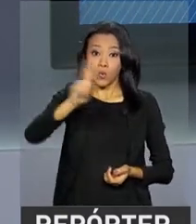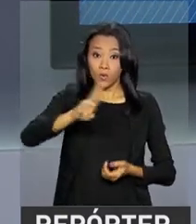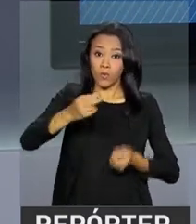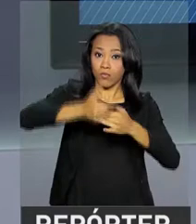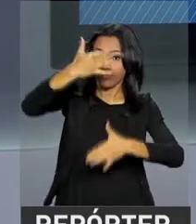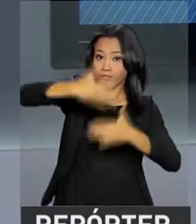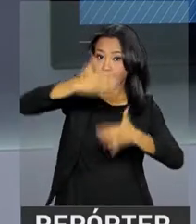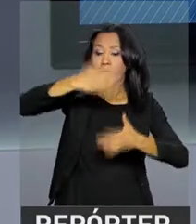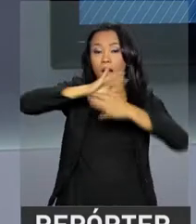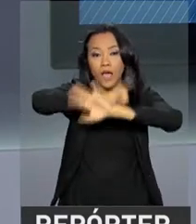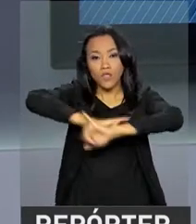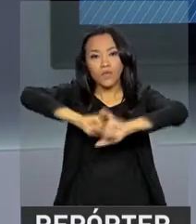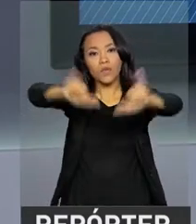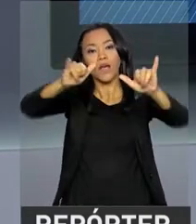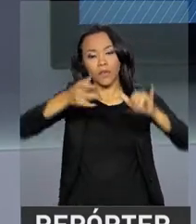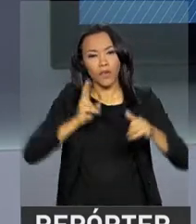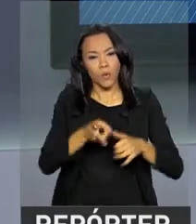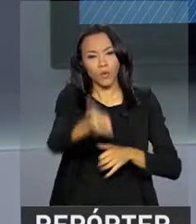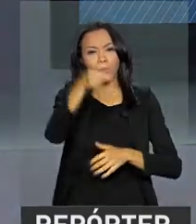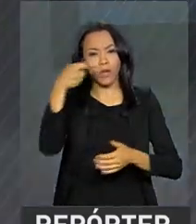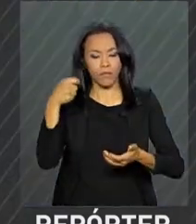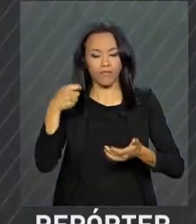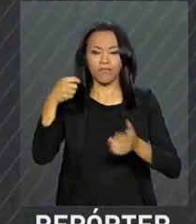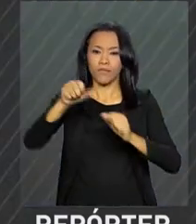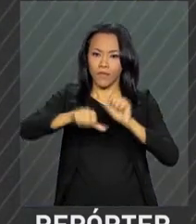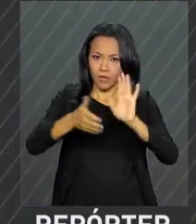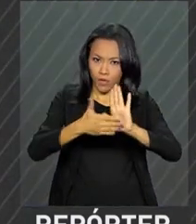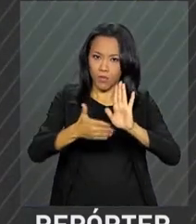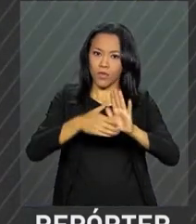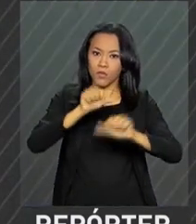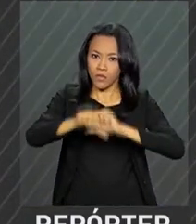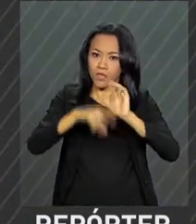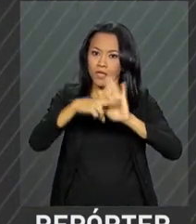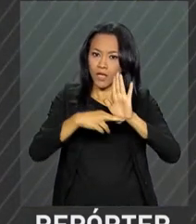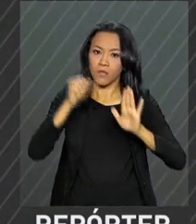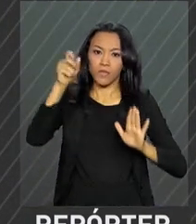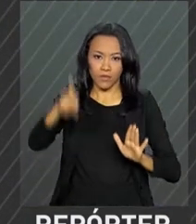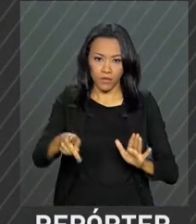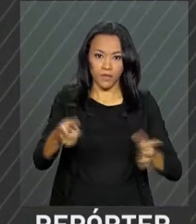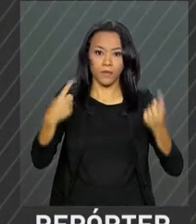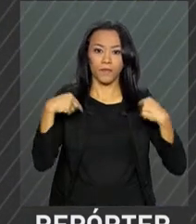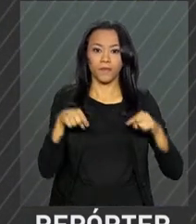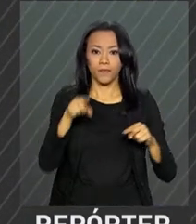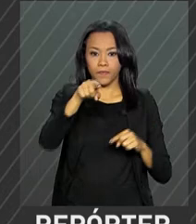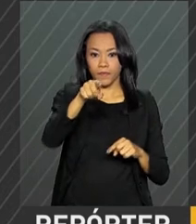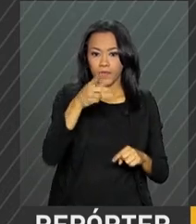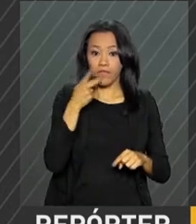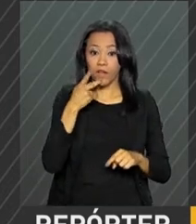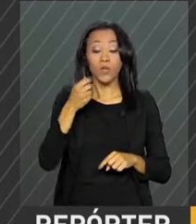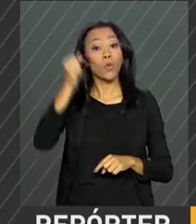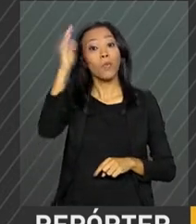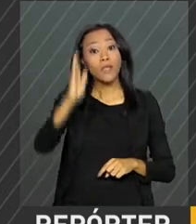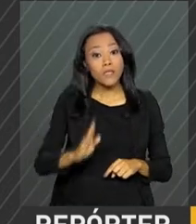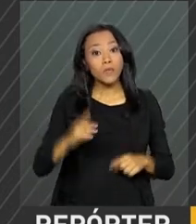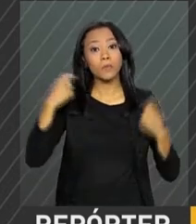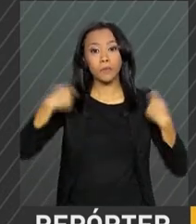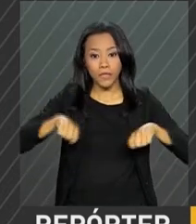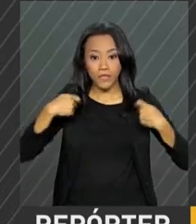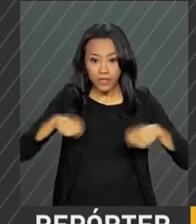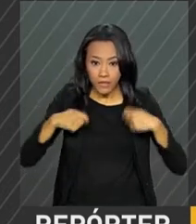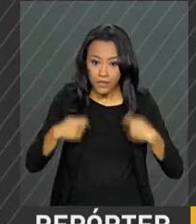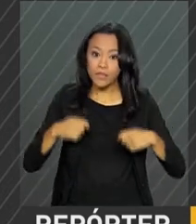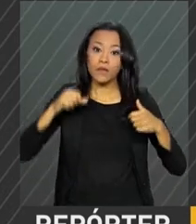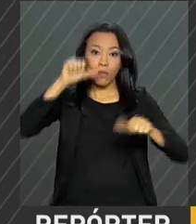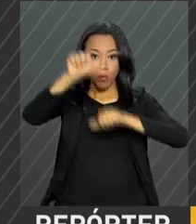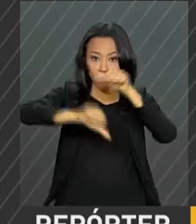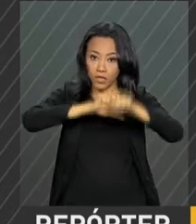vai insistir na reforma da previdência o brasil precisa e dispensar uma reforma da